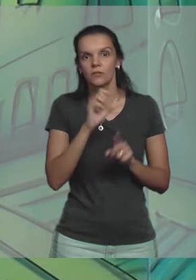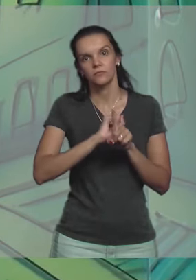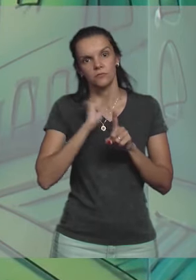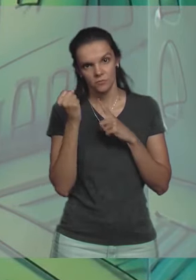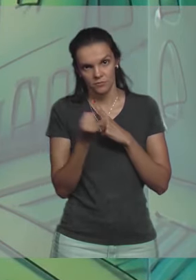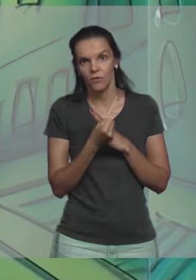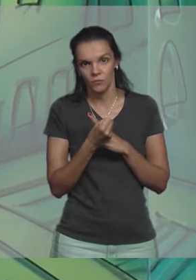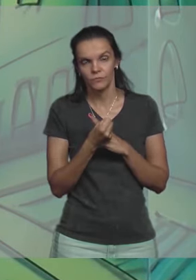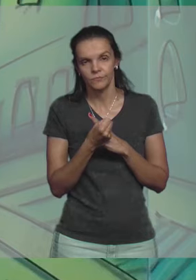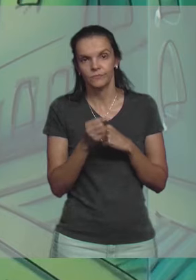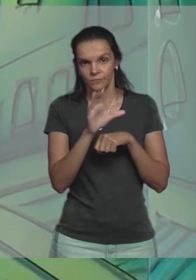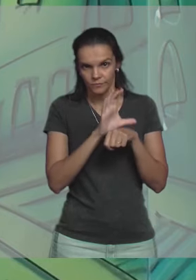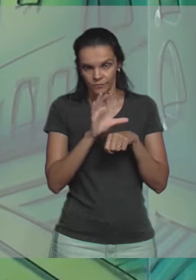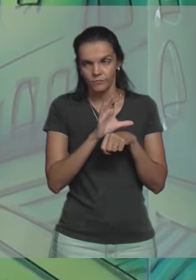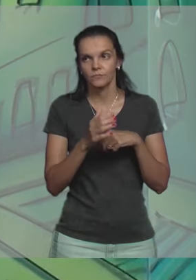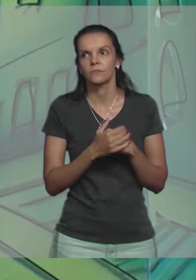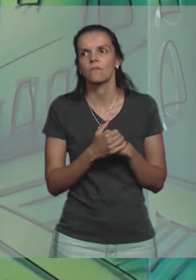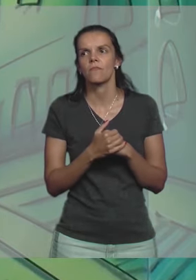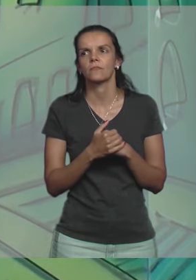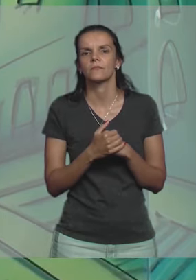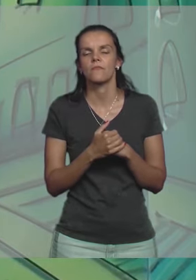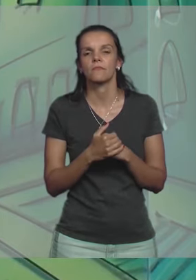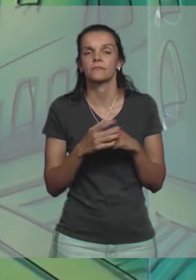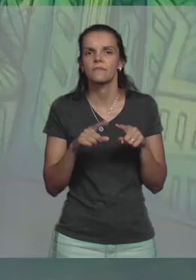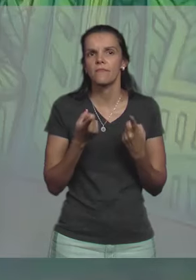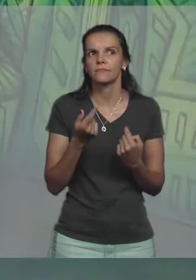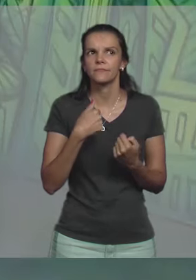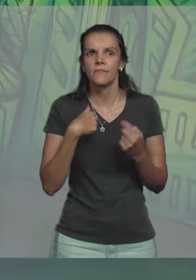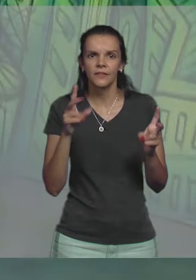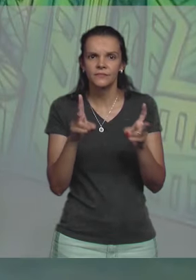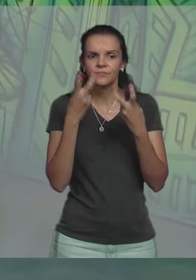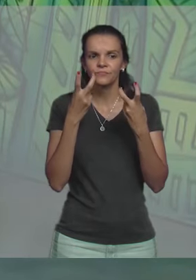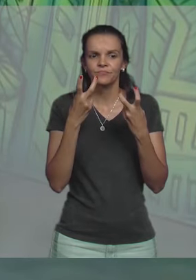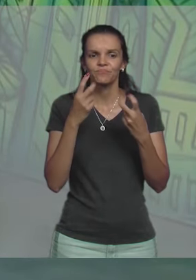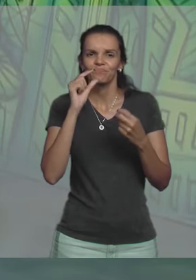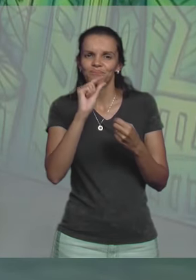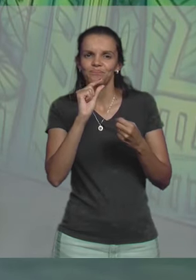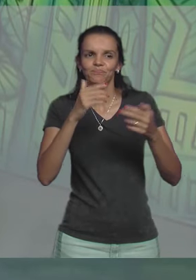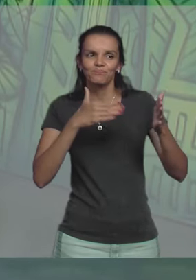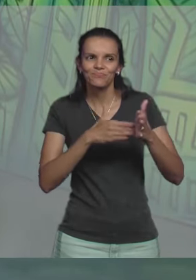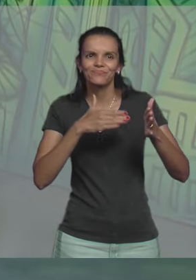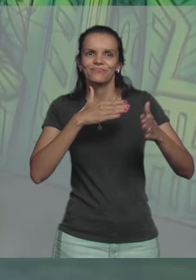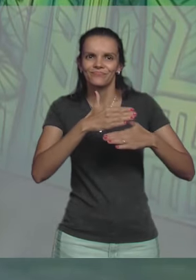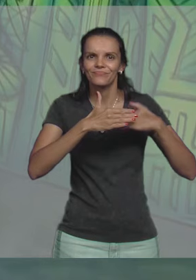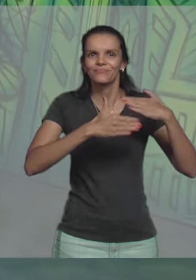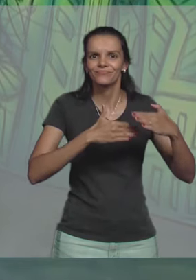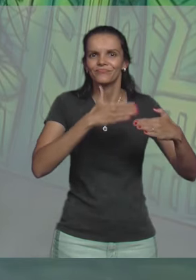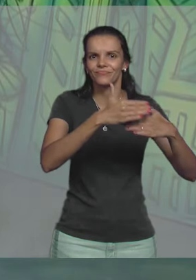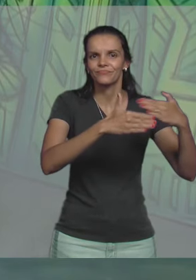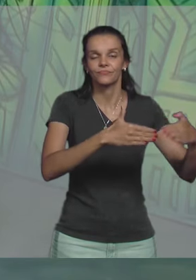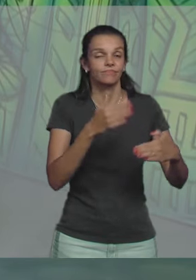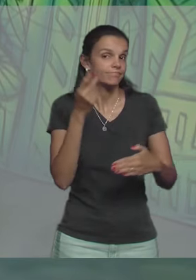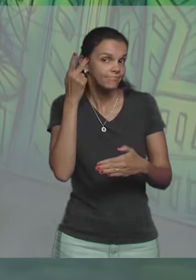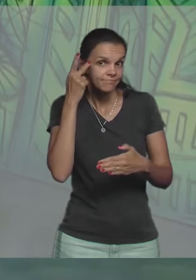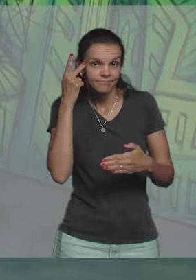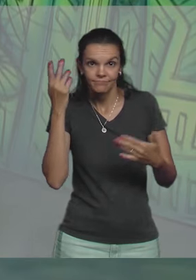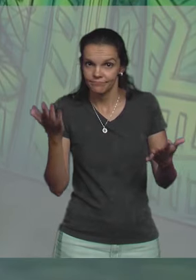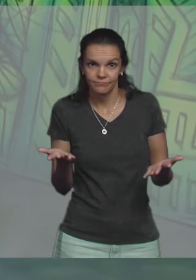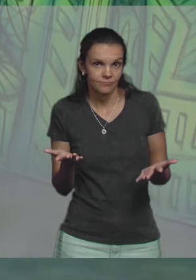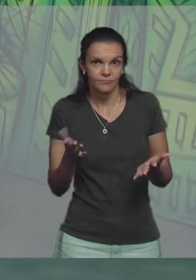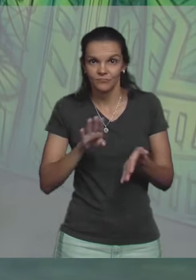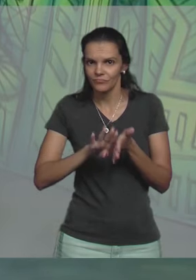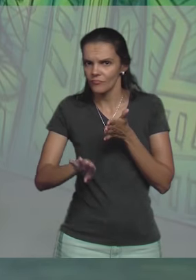eu, salvo engano meu, mas eu vejo pouco avanço. Pelo contrário, São Paulo, pelo que se saiba, né,